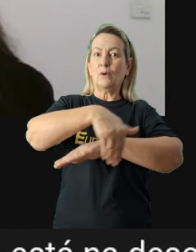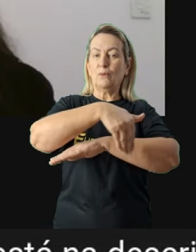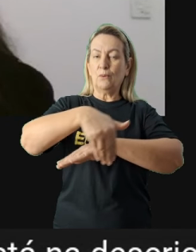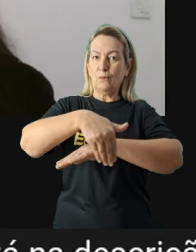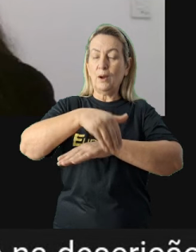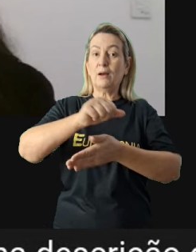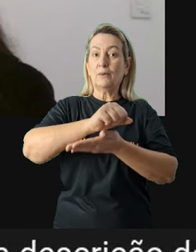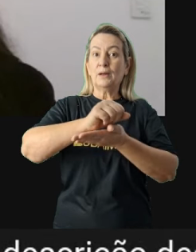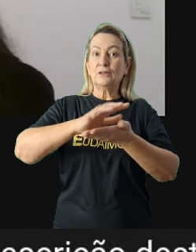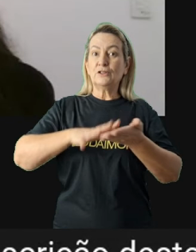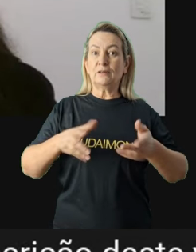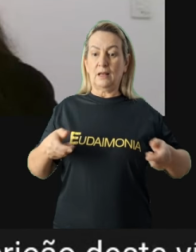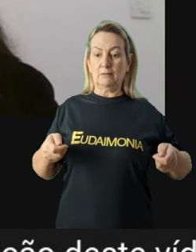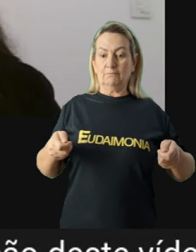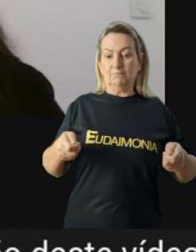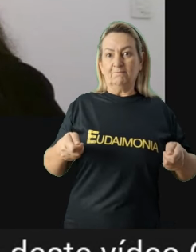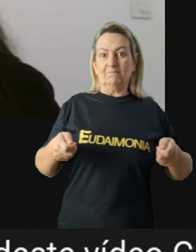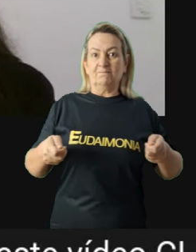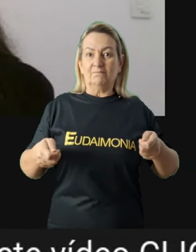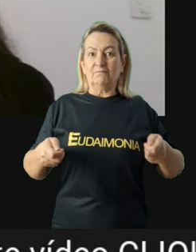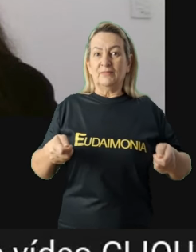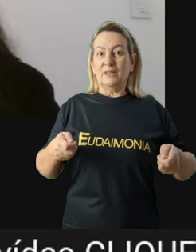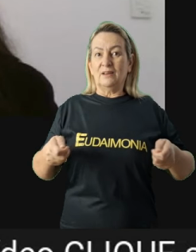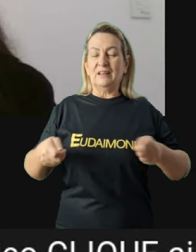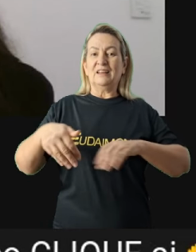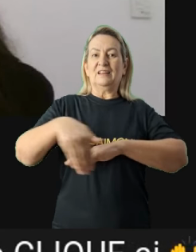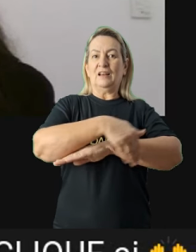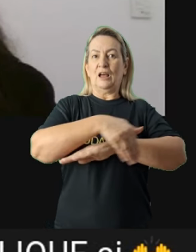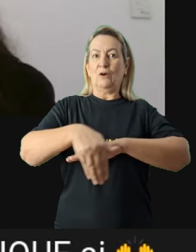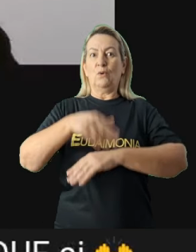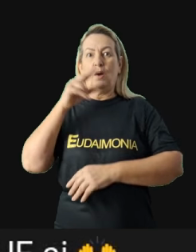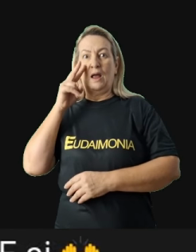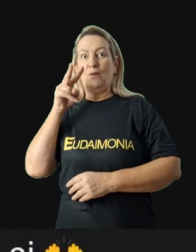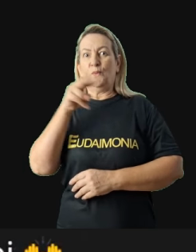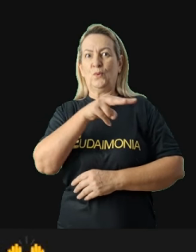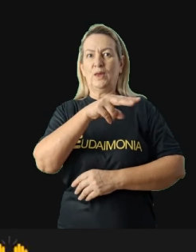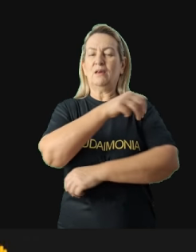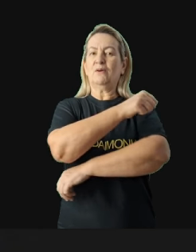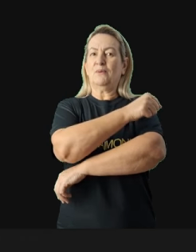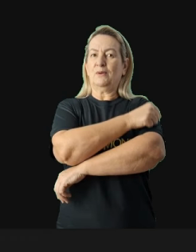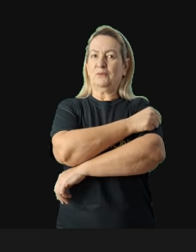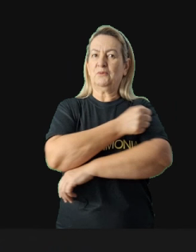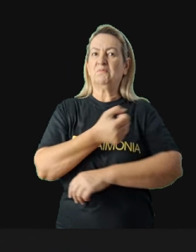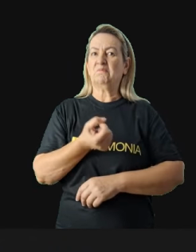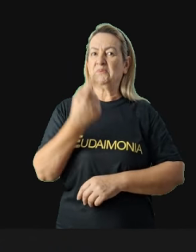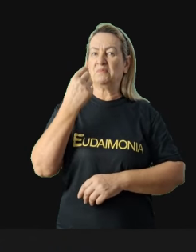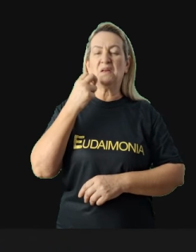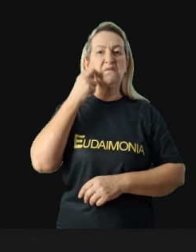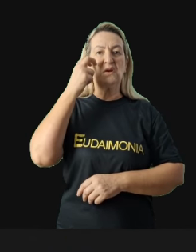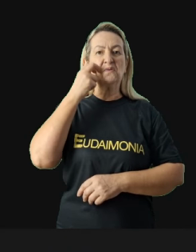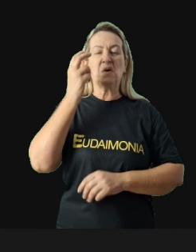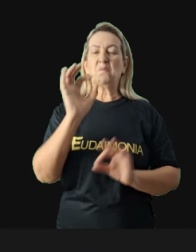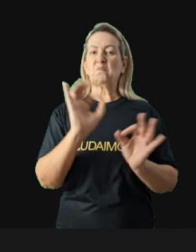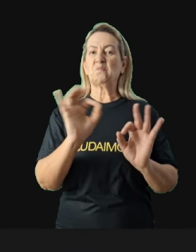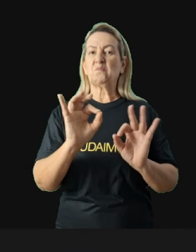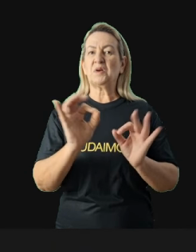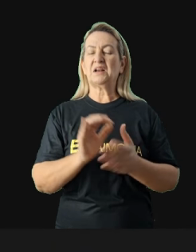toda uma rua e sem nenhum tipo de vergonha, né? Segurando aquela maquete. Enfim, eu acho que